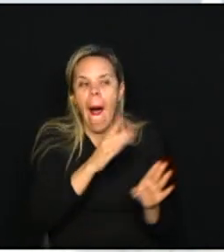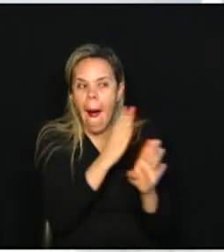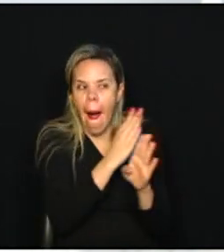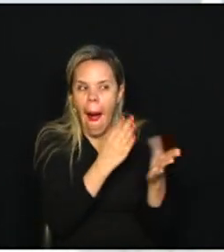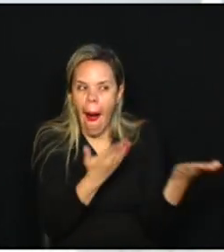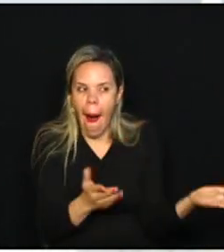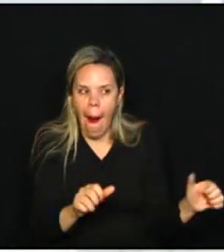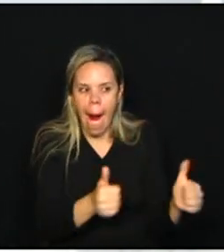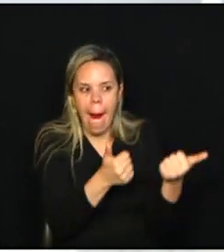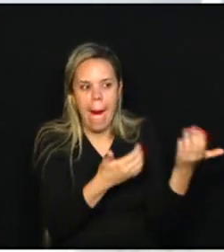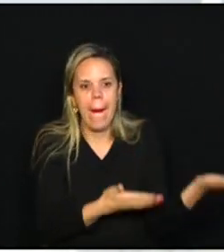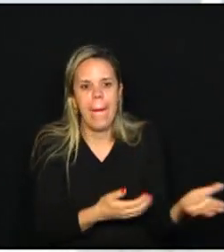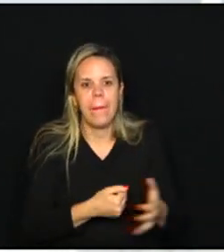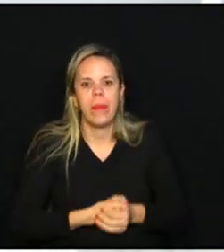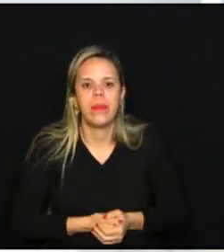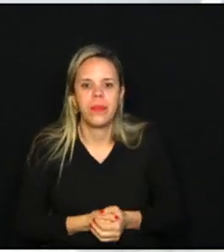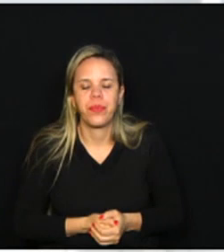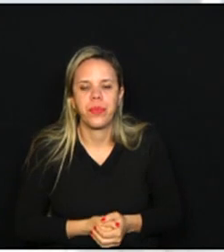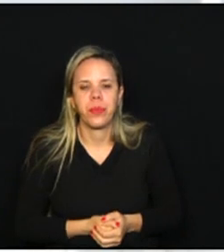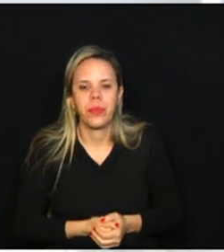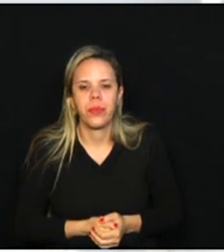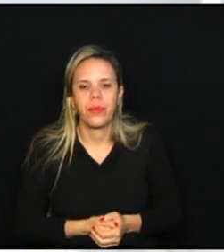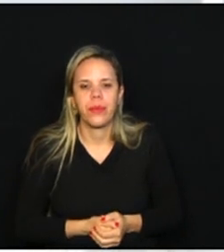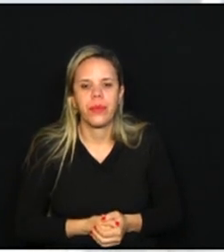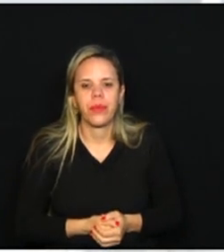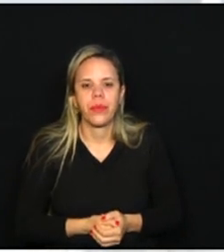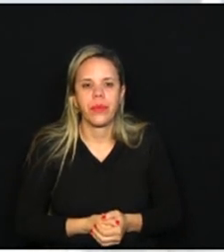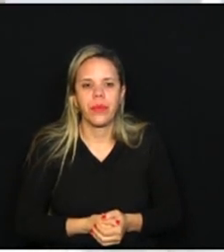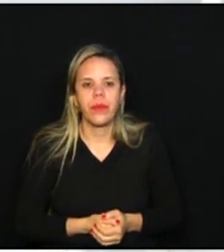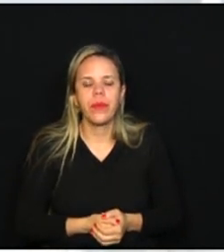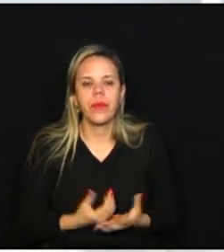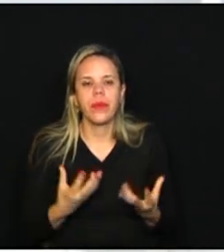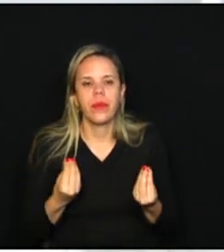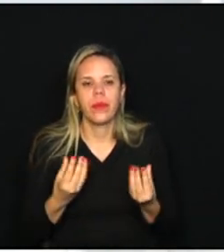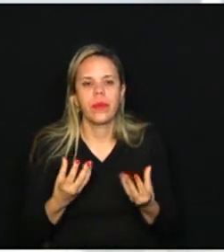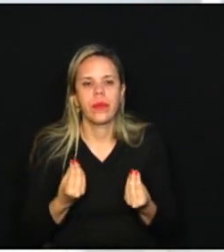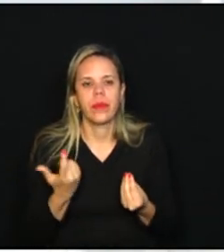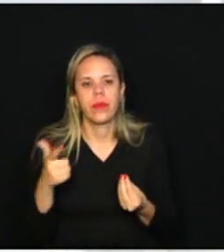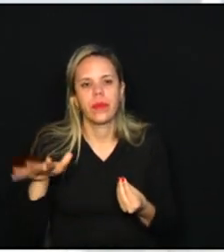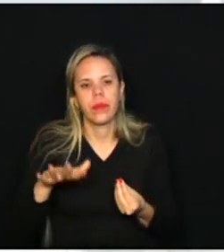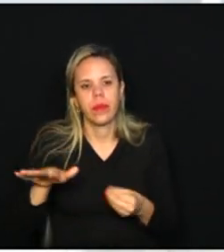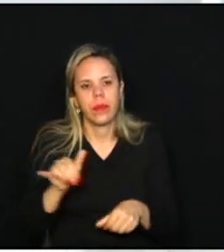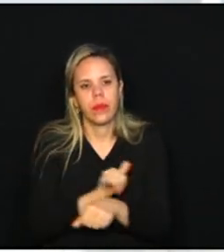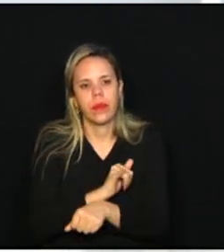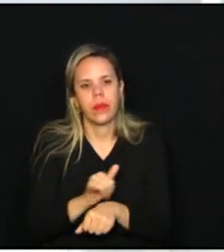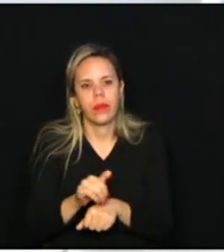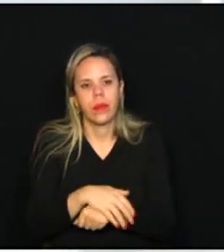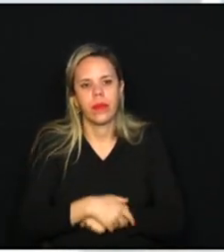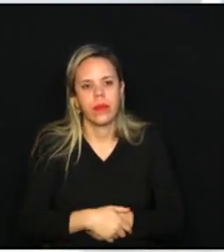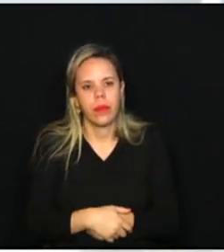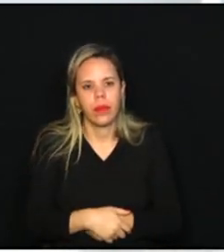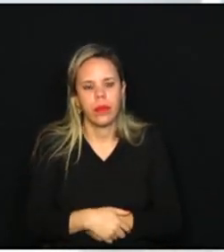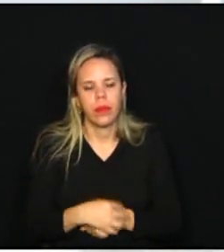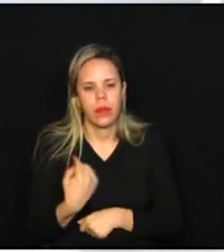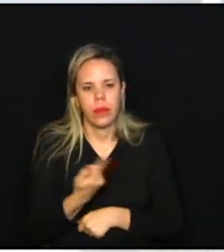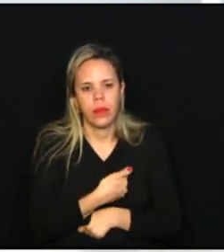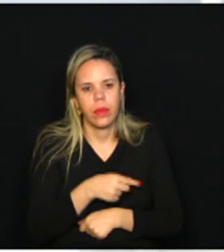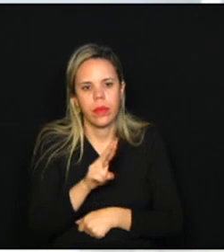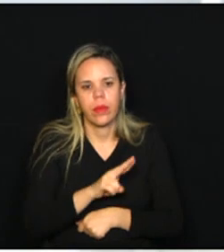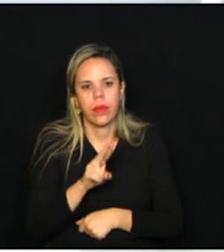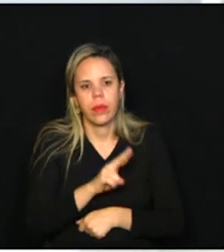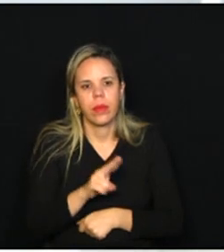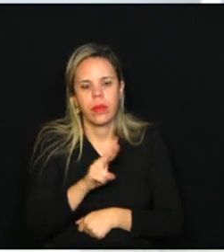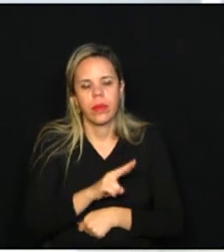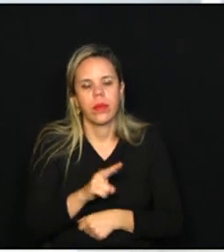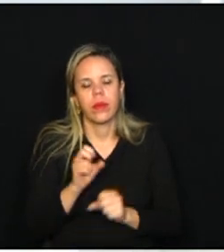ou positivo, né? Enfim, são muitas outras estratégias que a gente usa, a